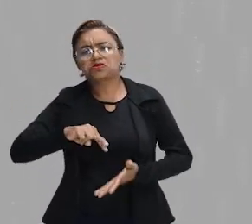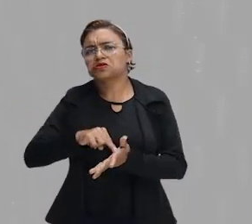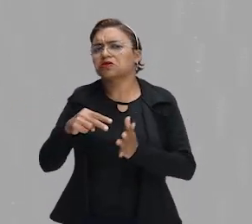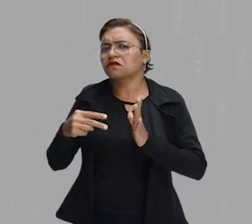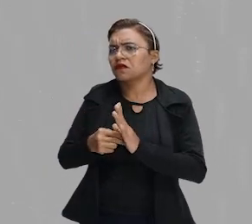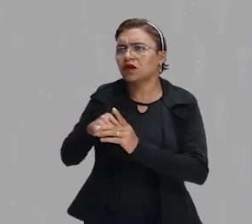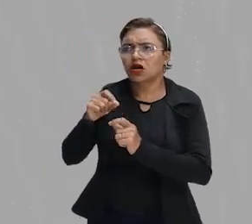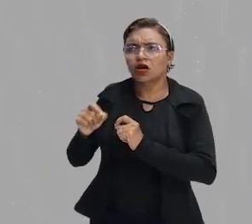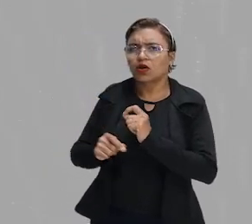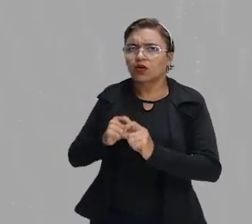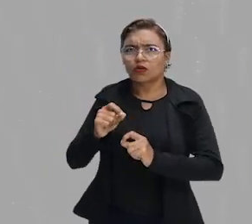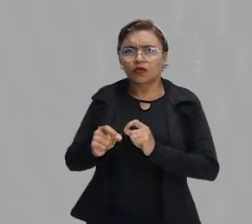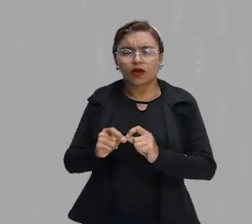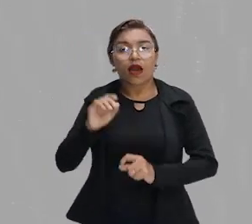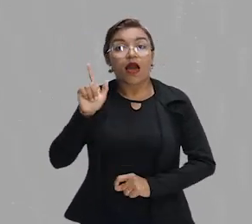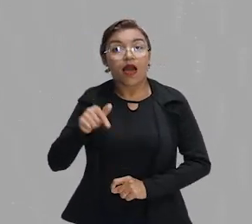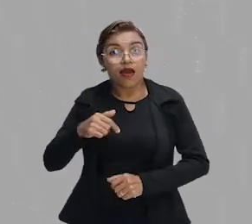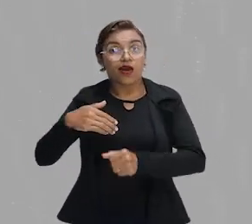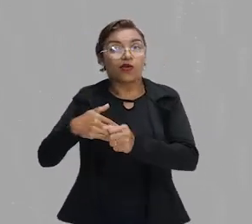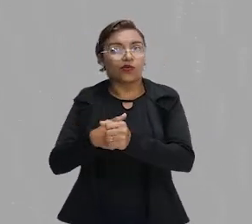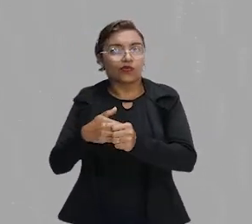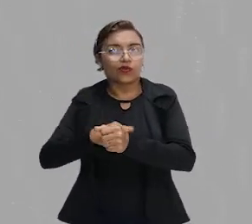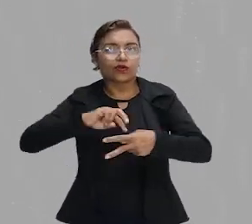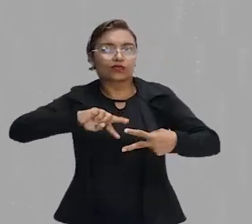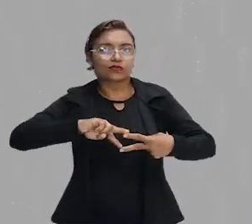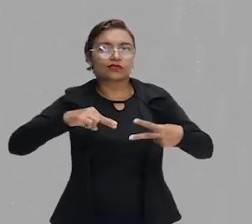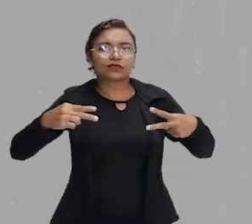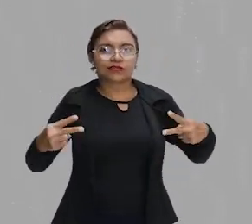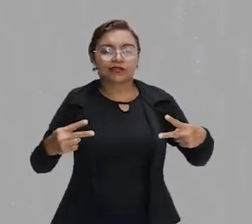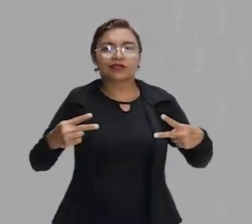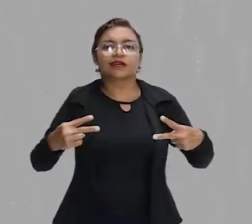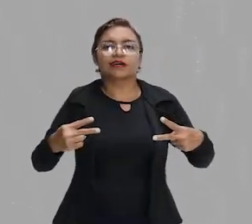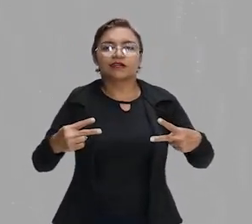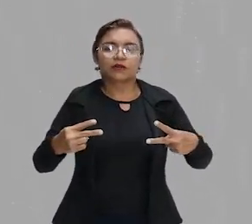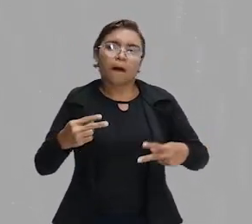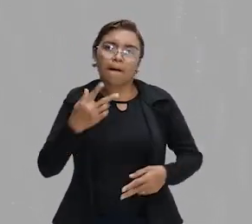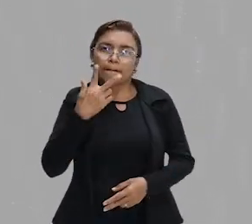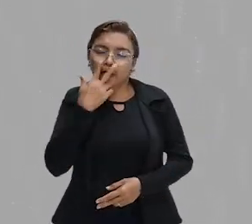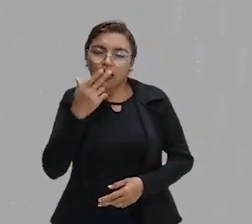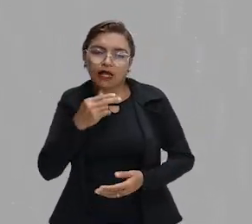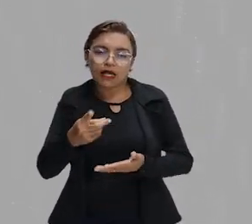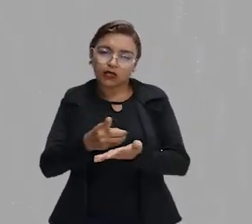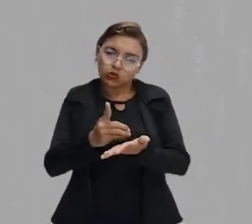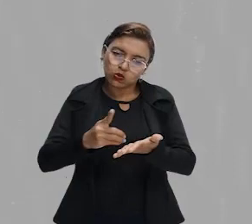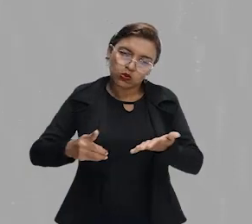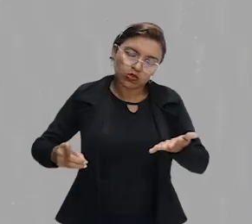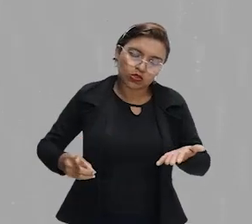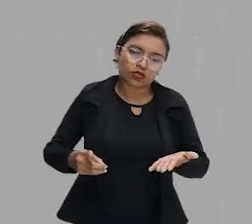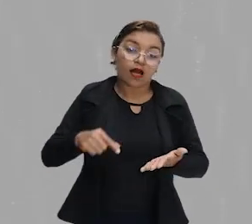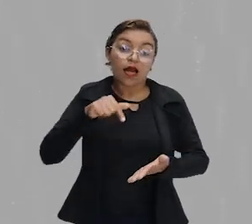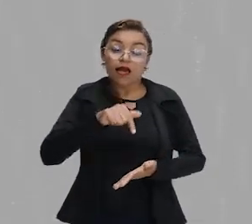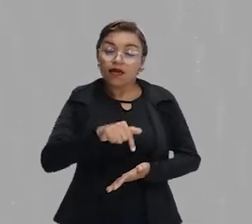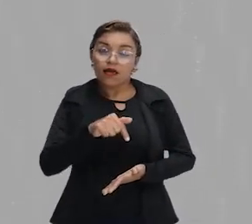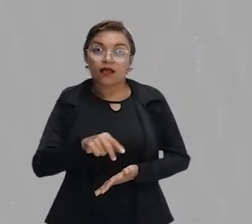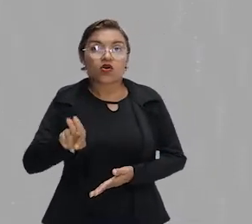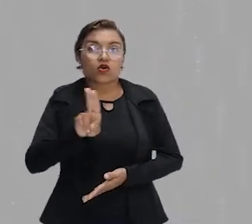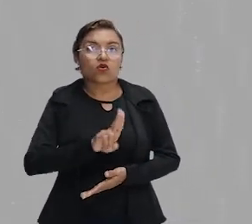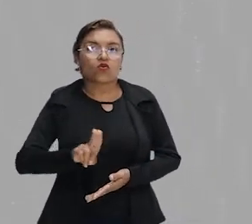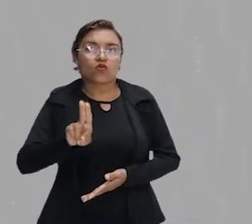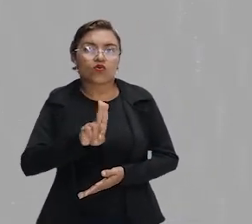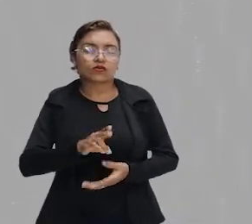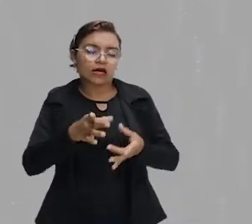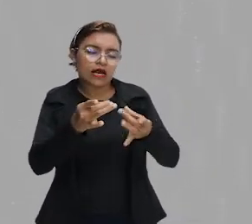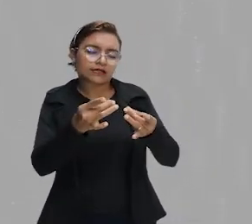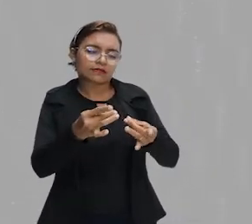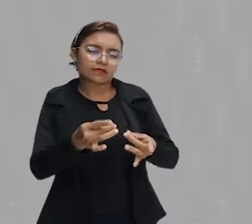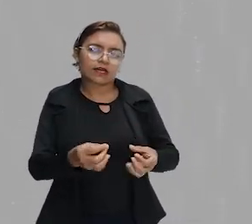vai ser adicionado? É o código genético, que é como se fosse o dicionário que o ribossomo usa para poder